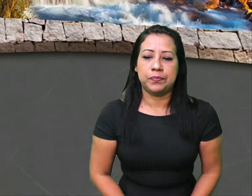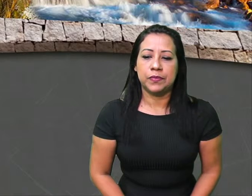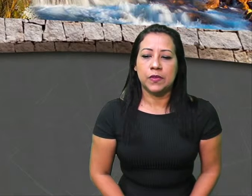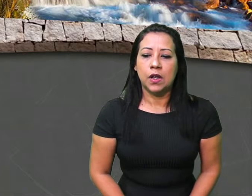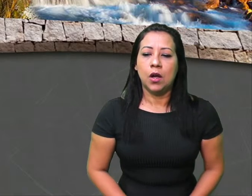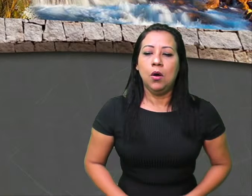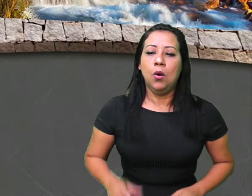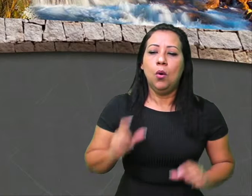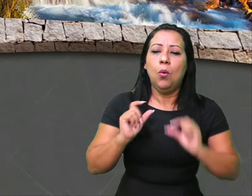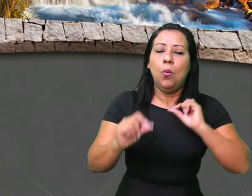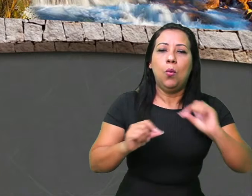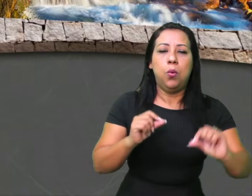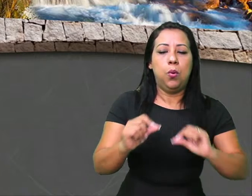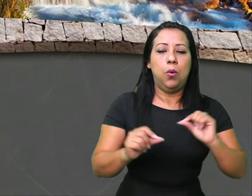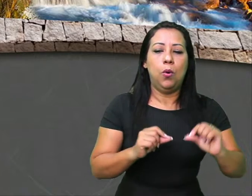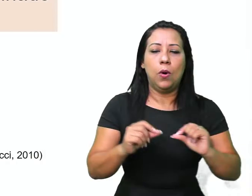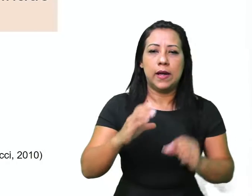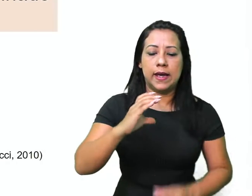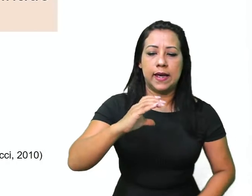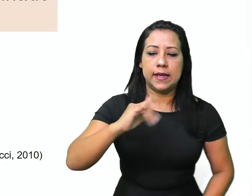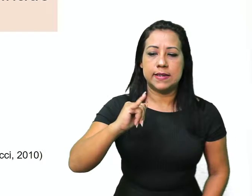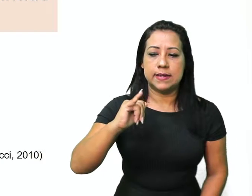E o que é cidadania?